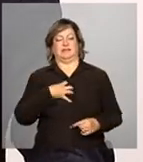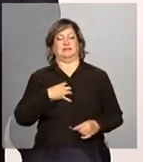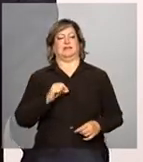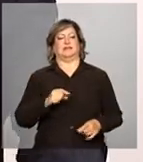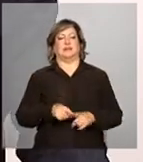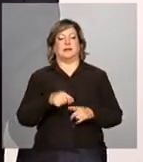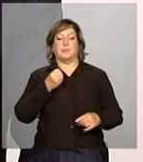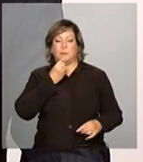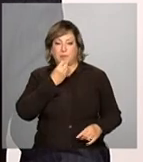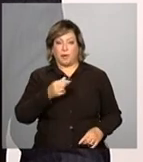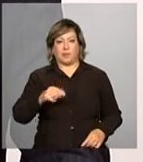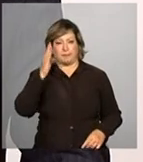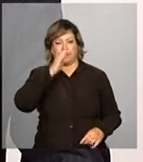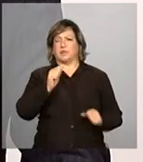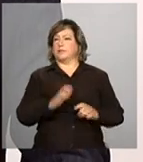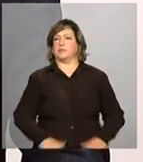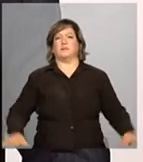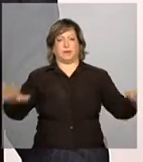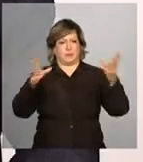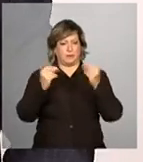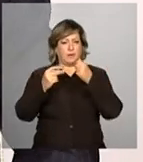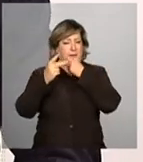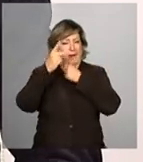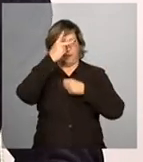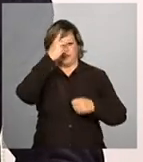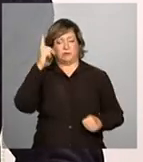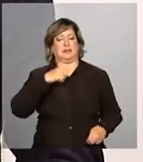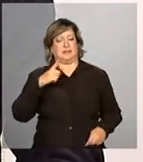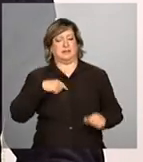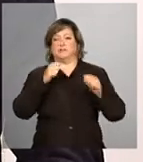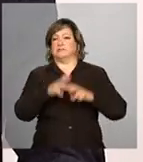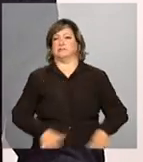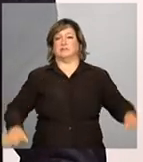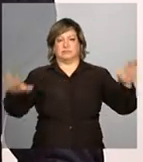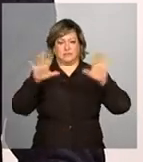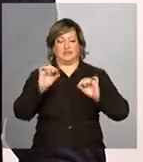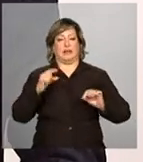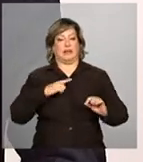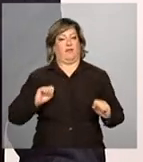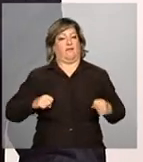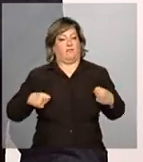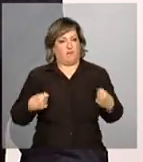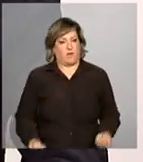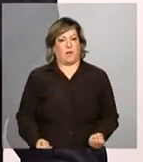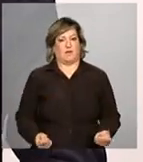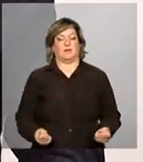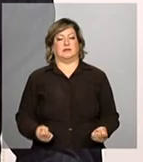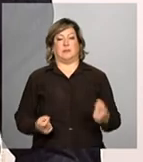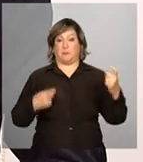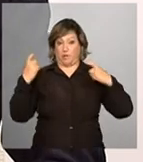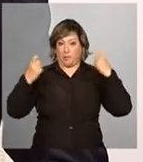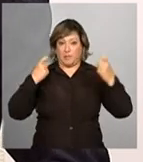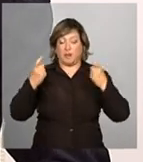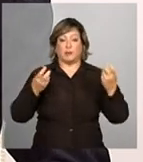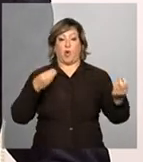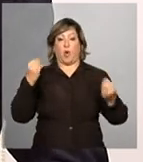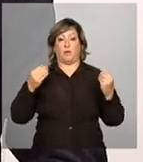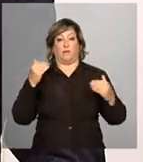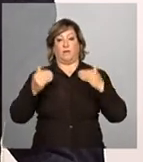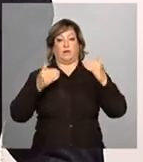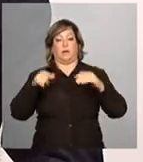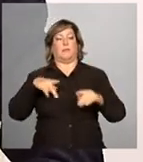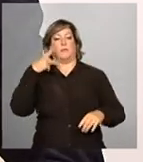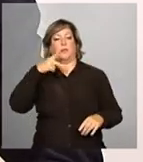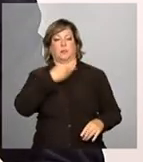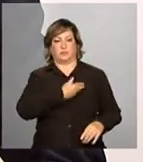Brasil nós temos muita Simone espalhados nós temos também muitas pessoas dando desse e preocupado na evolução desta política